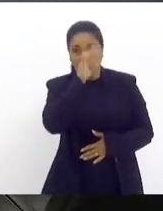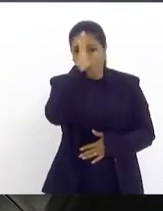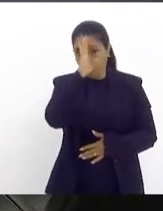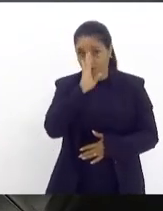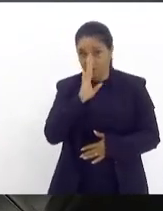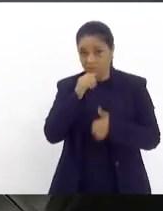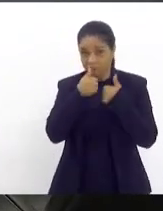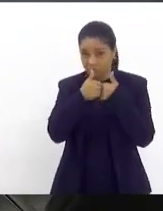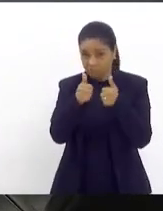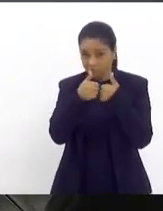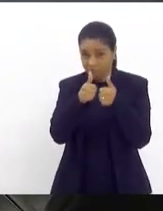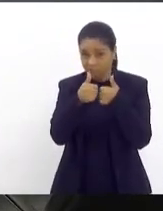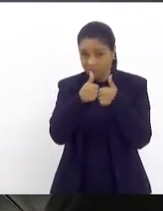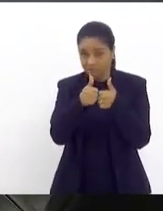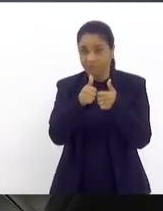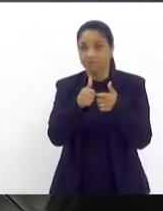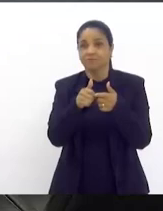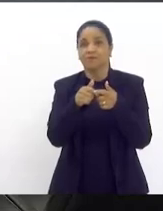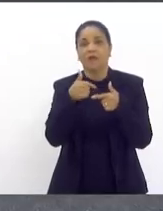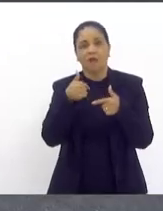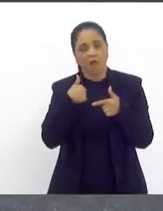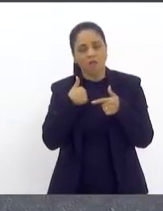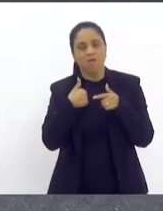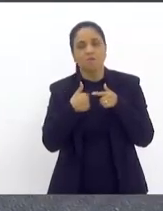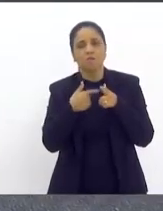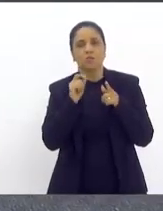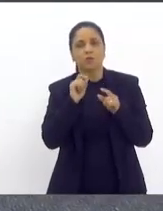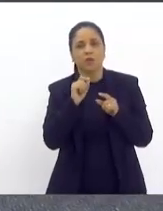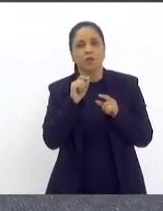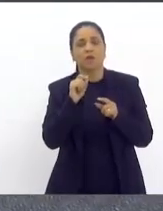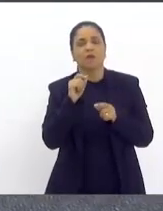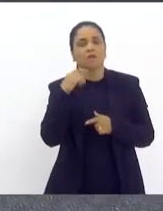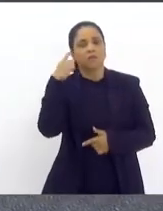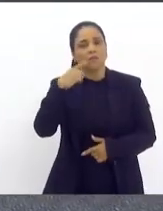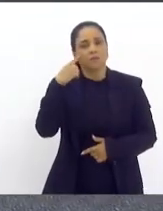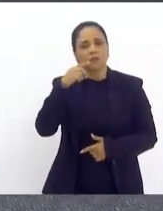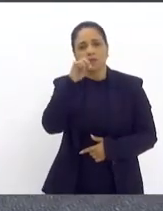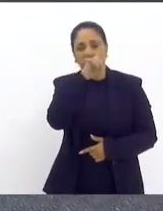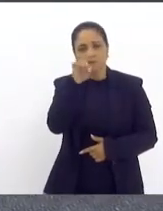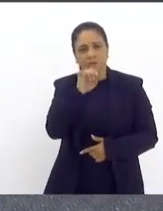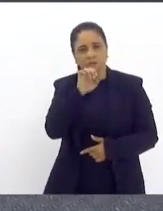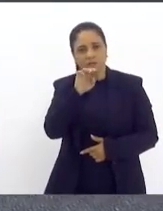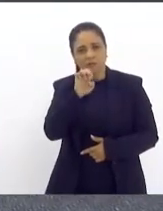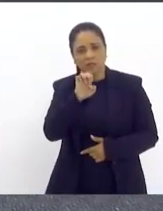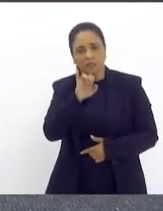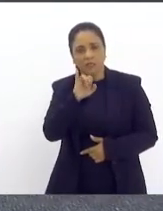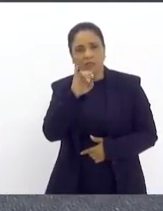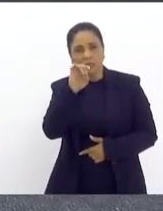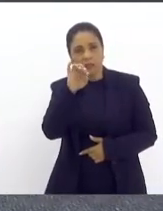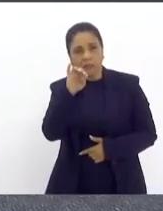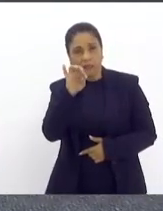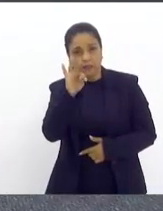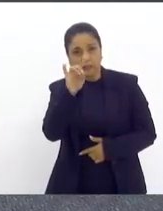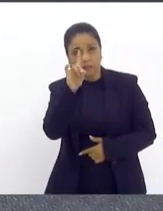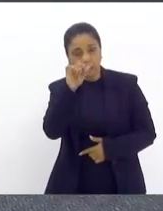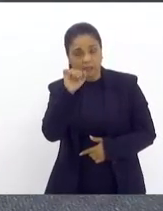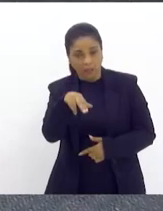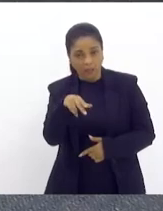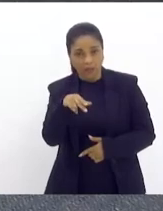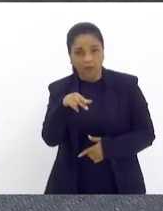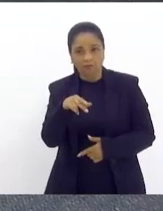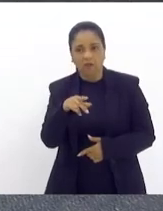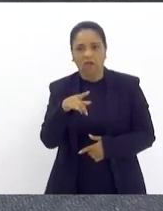e deixar que meu repúdio que a deputado azeda ontem lá na Câmara Municipal de Maricá zombou